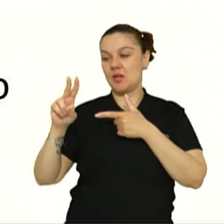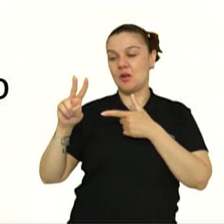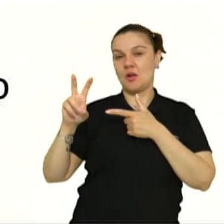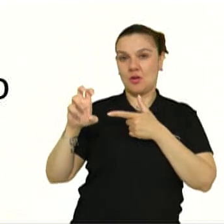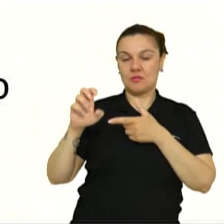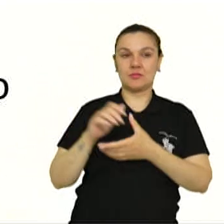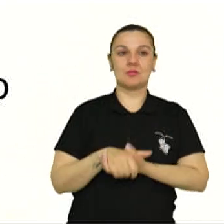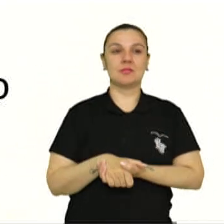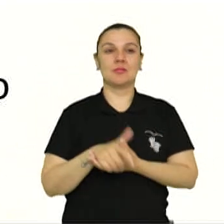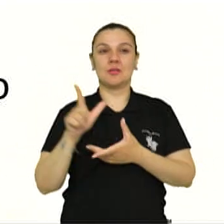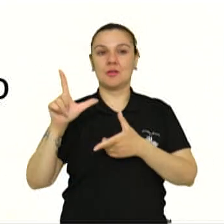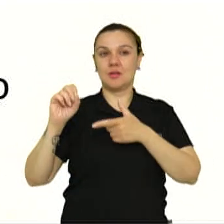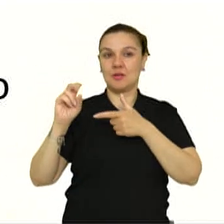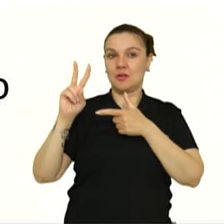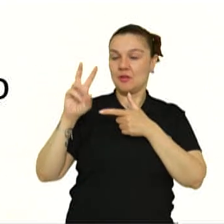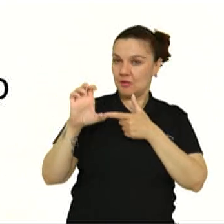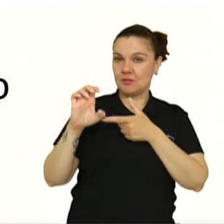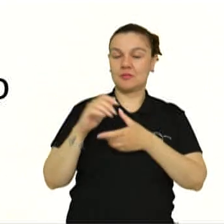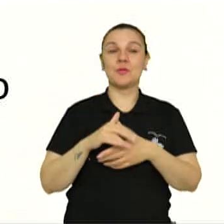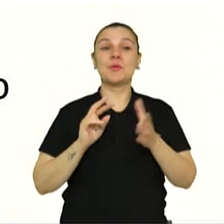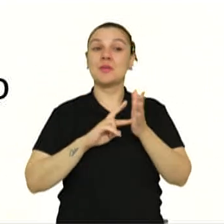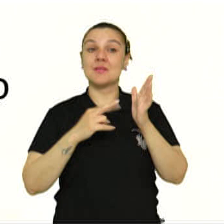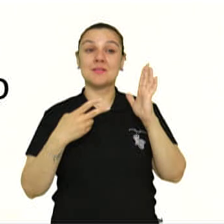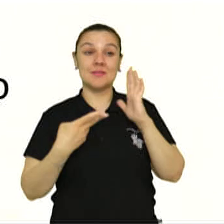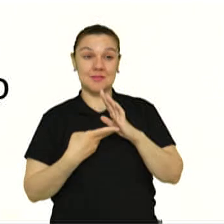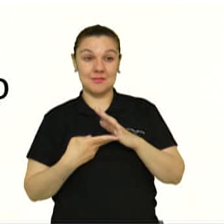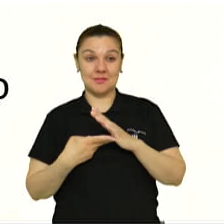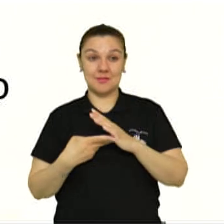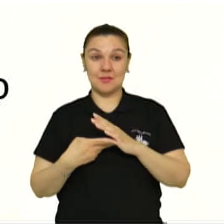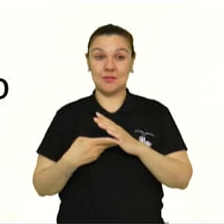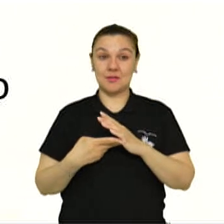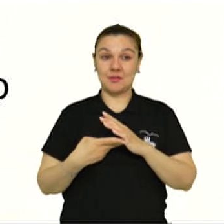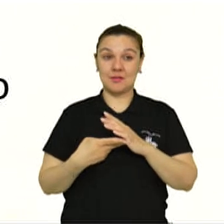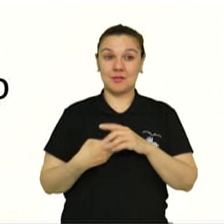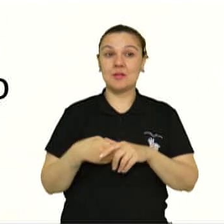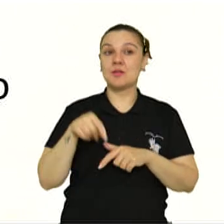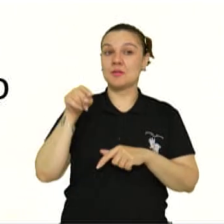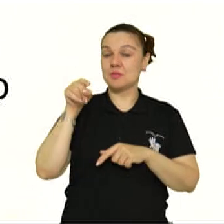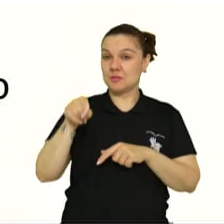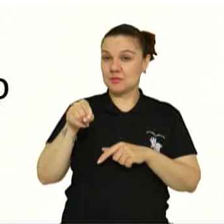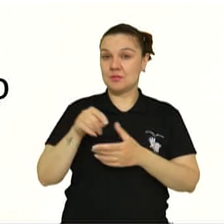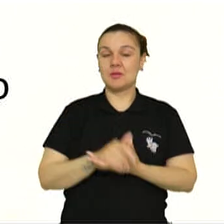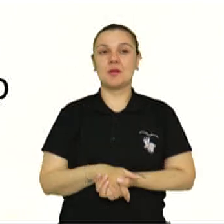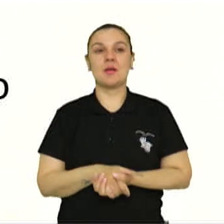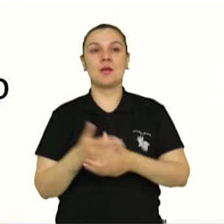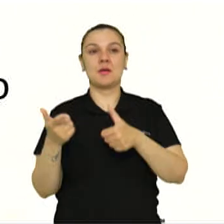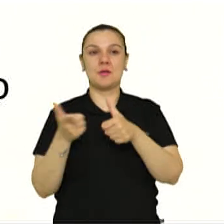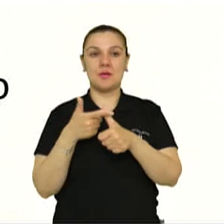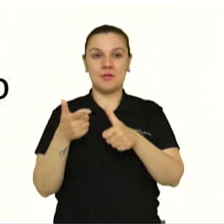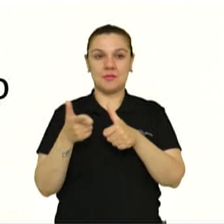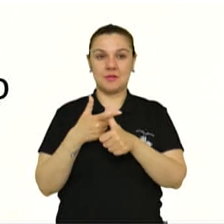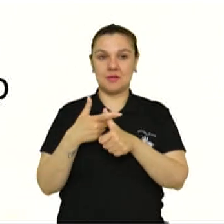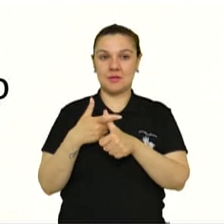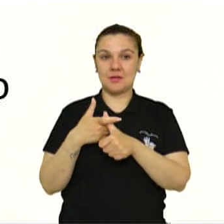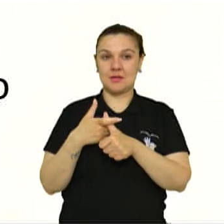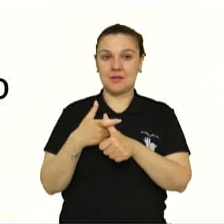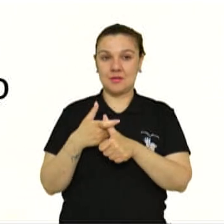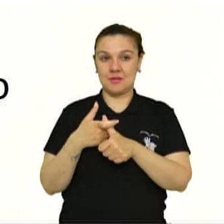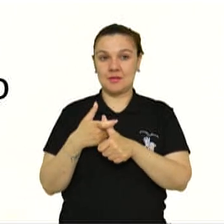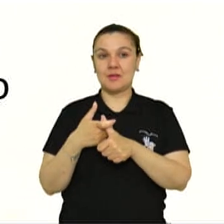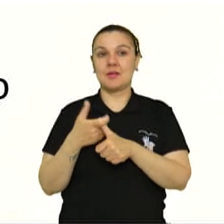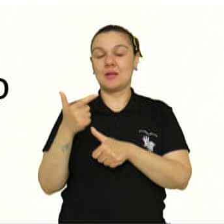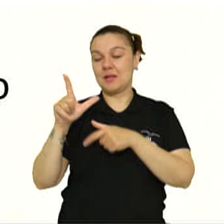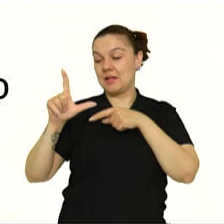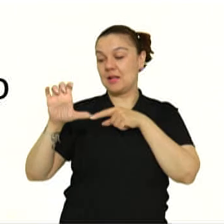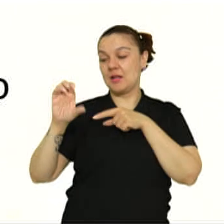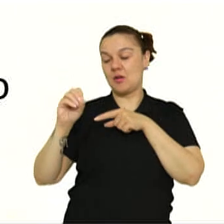50, né? Então, o que significa esse love? Tem duas teorias aí. A primeira é que love,